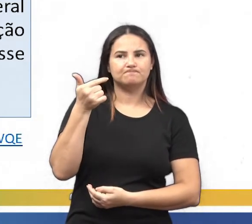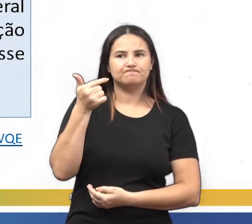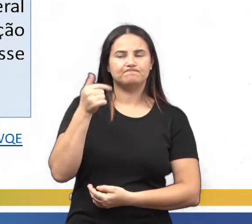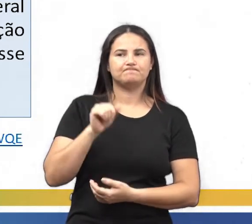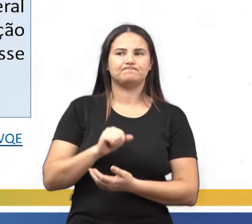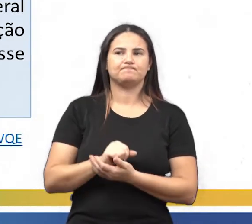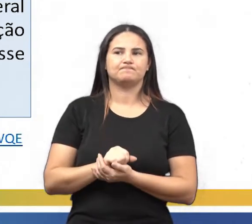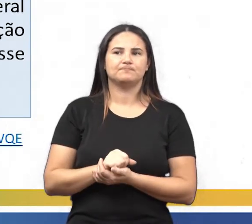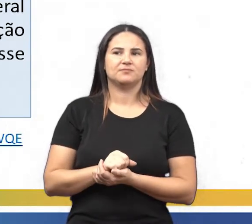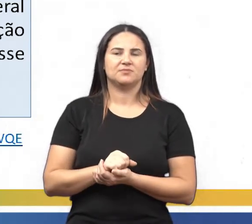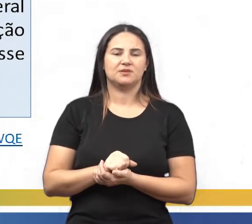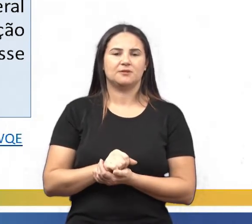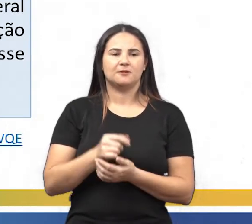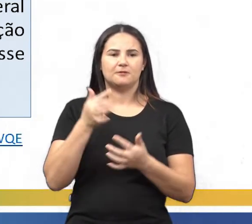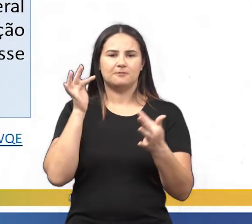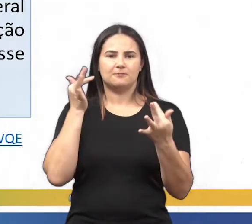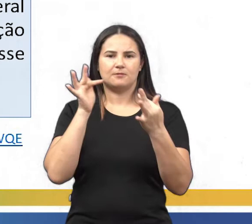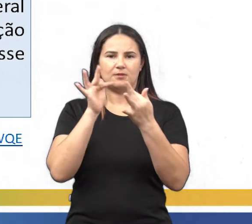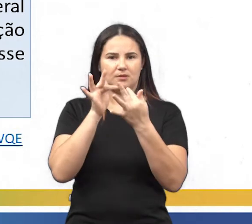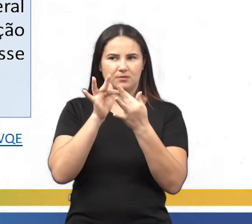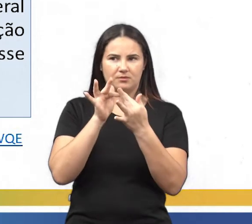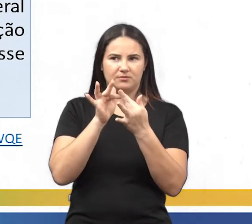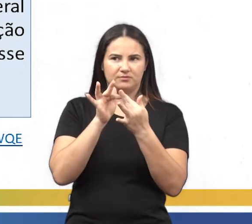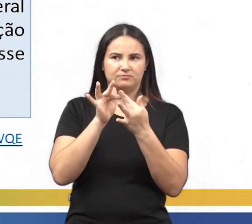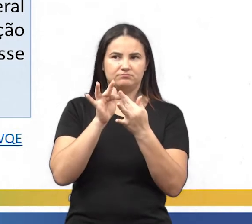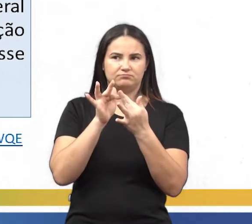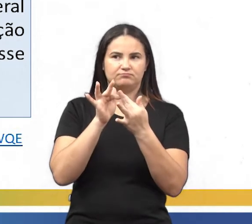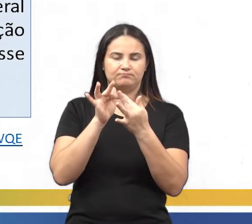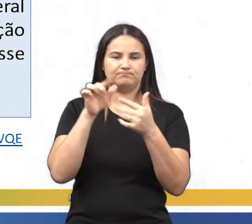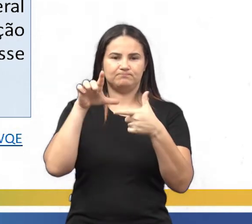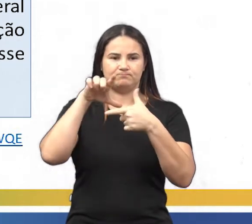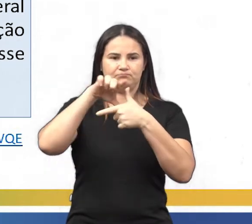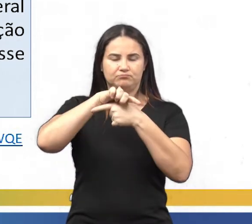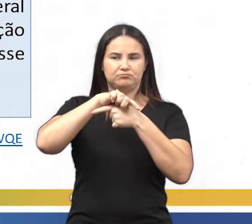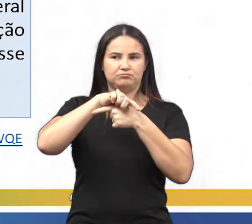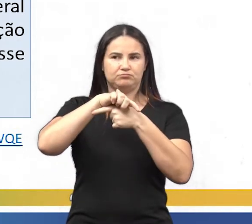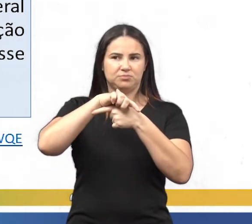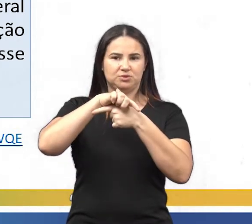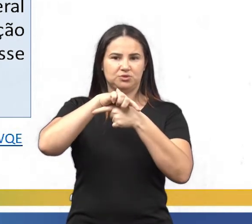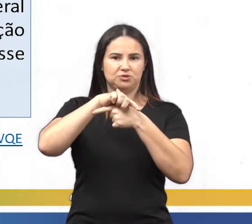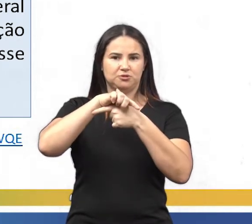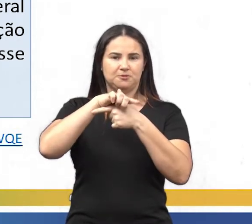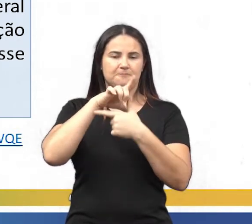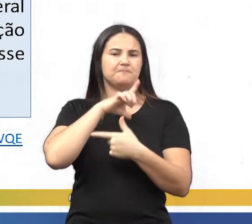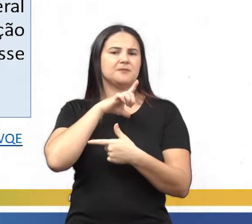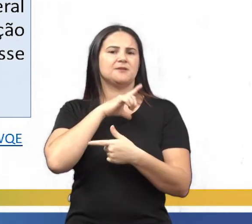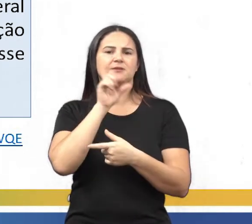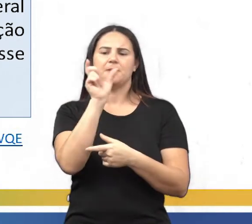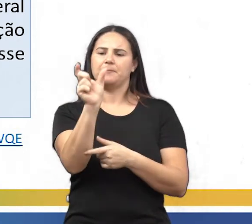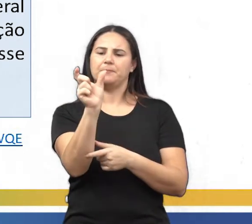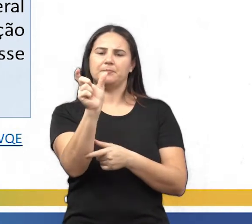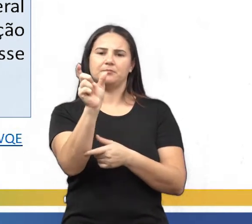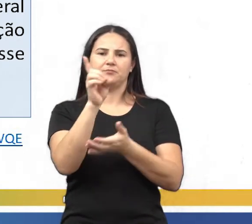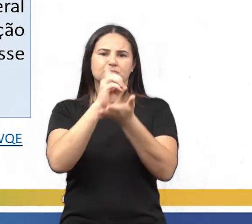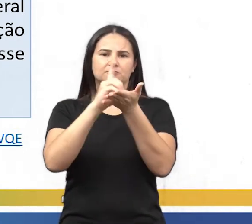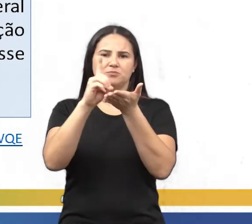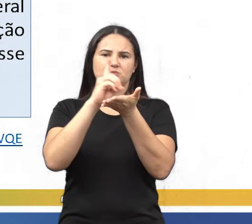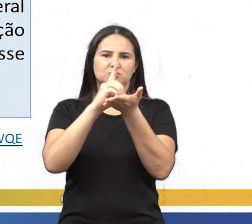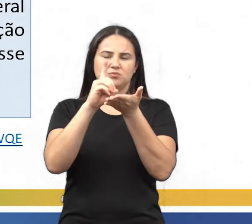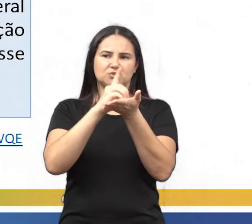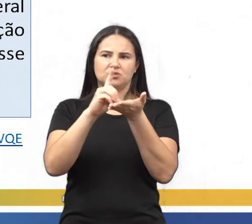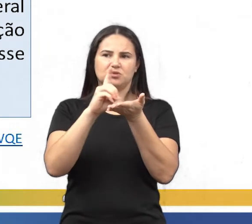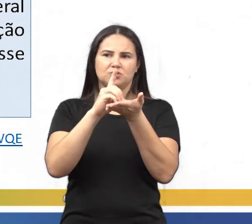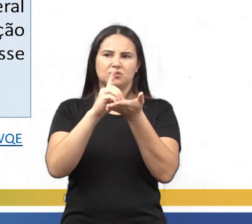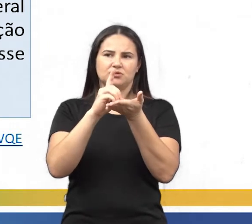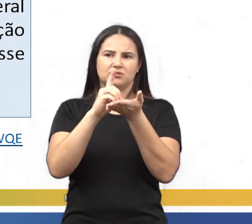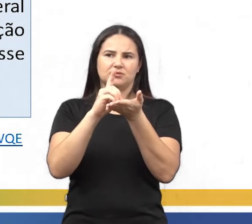mais um exemplo disso. Atenção aqui na tela. Também função metalinguística. eu tenho a palavra dicionário, logo abaixo